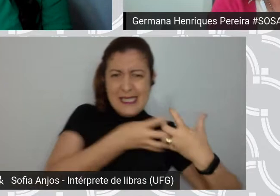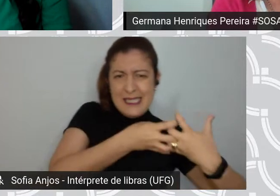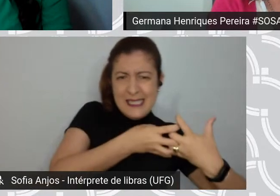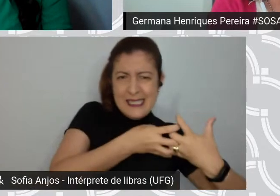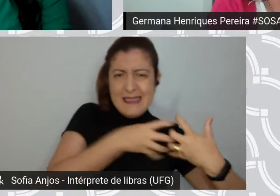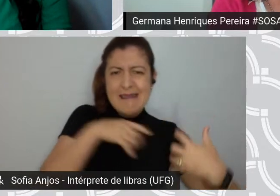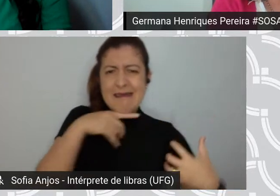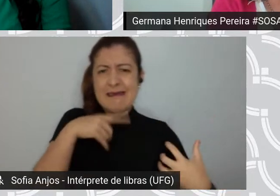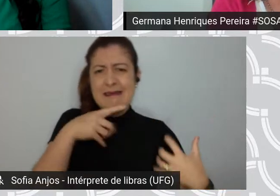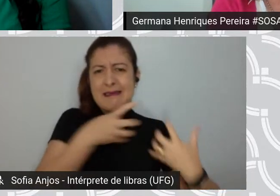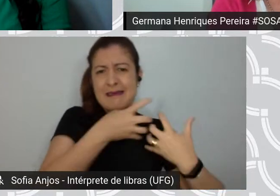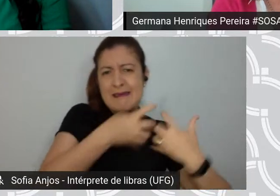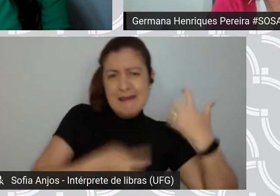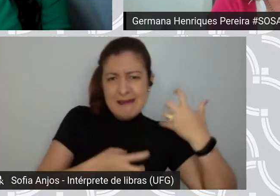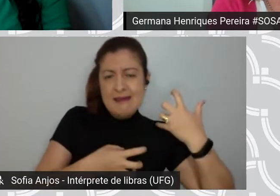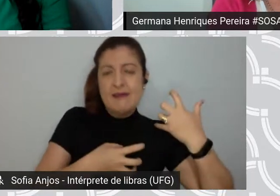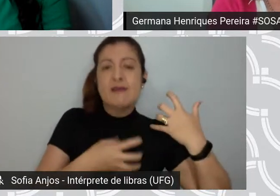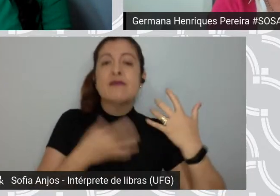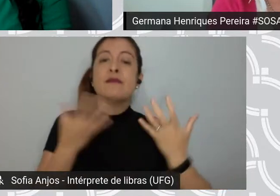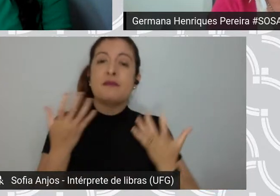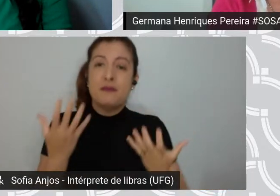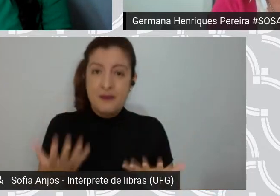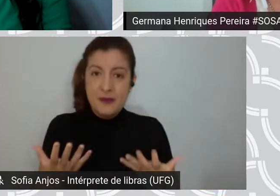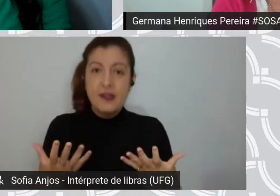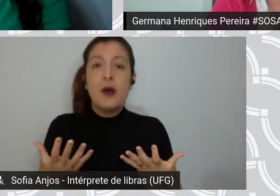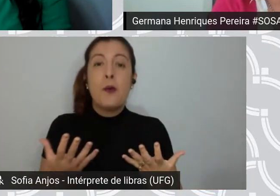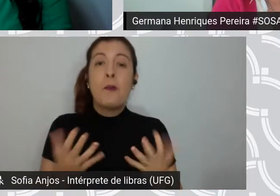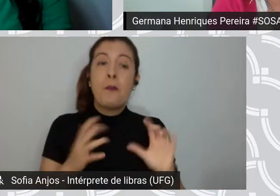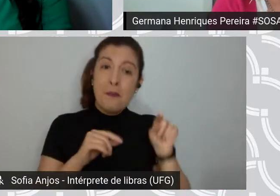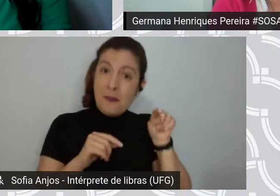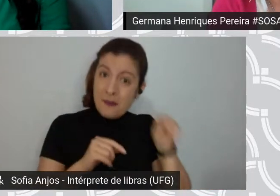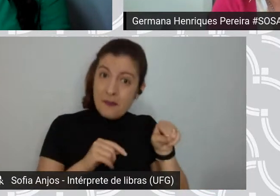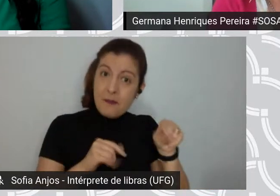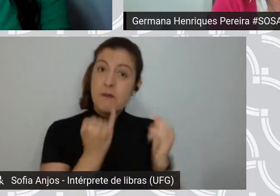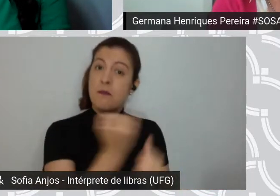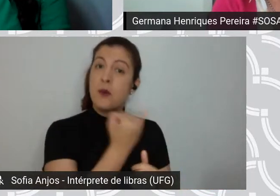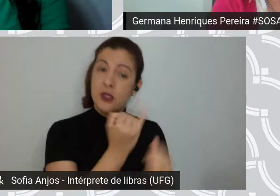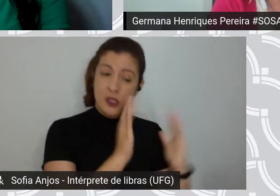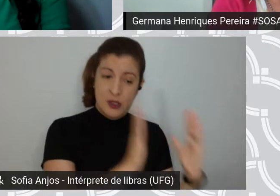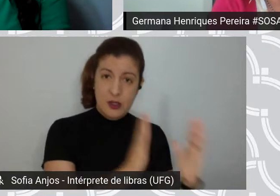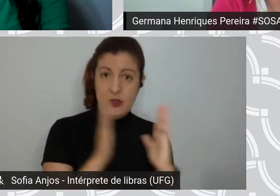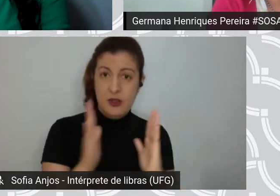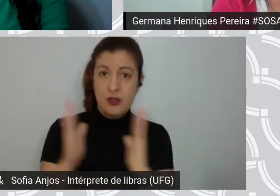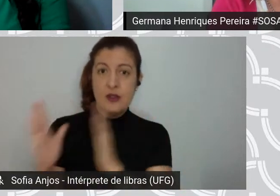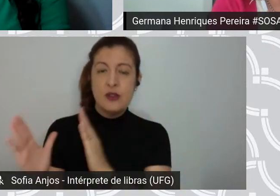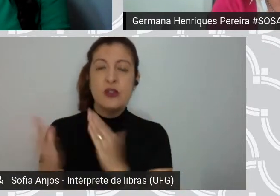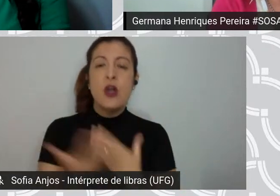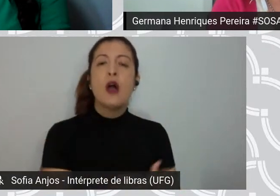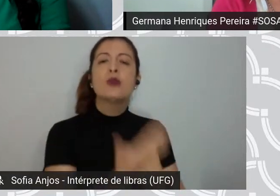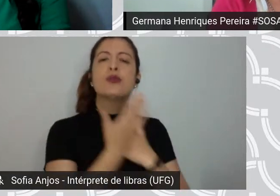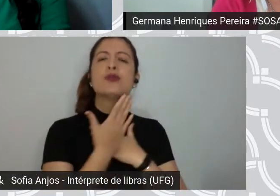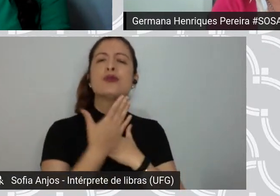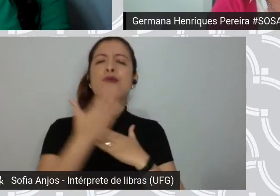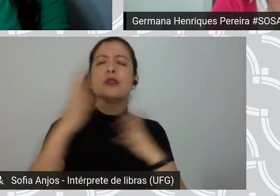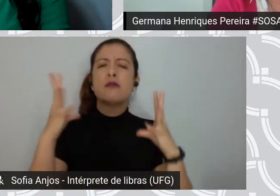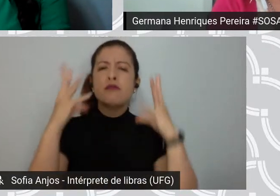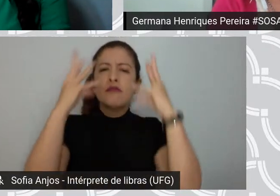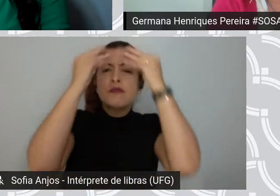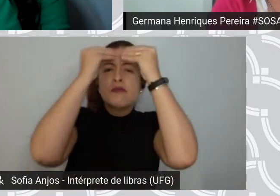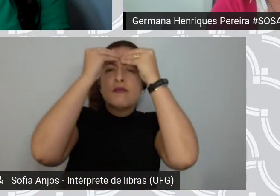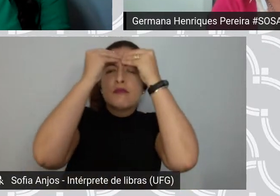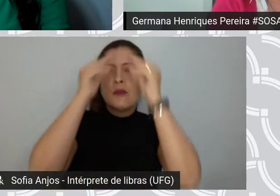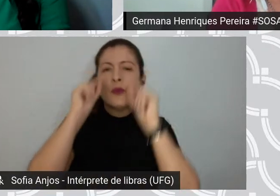si, mas também em suas temporalidades e espacialidades, de apreender o contexto de sua